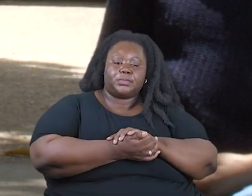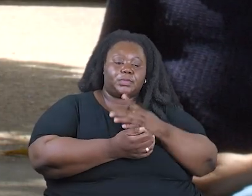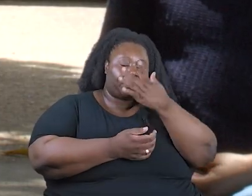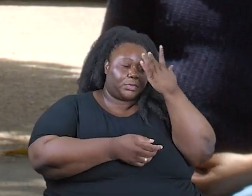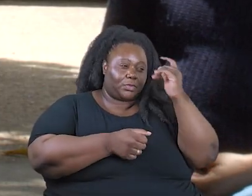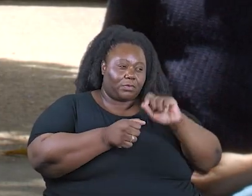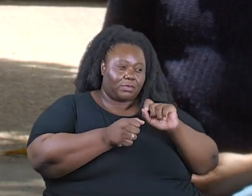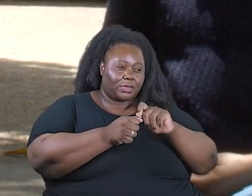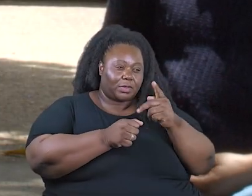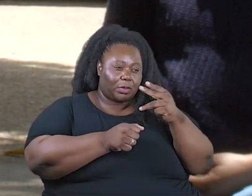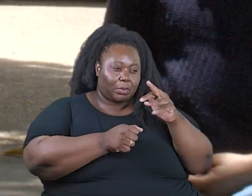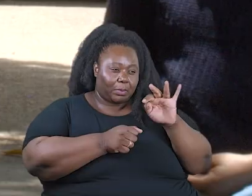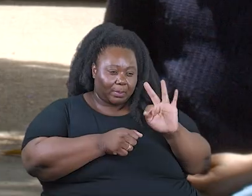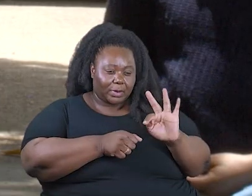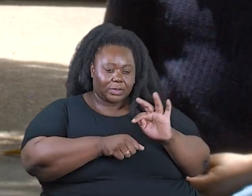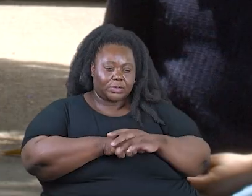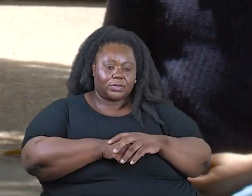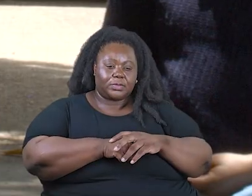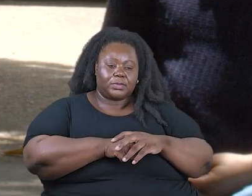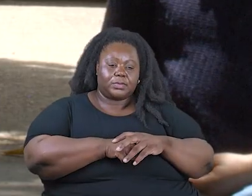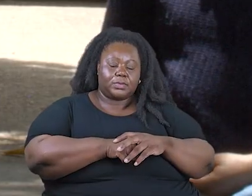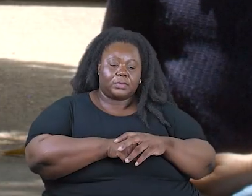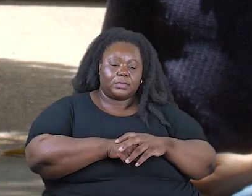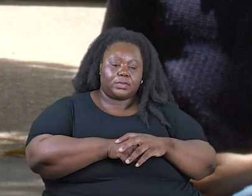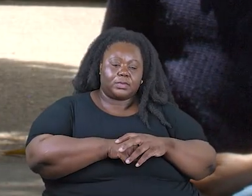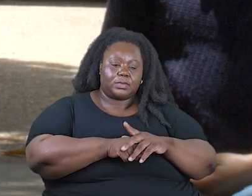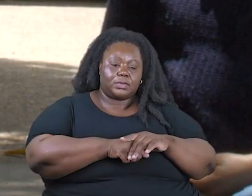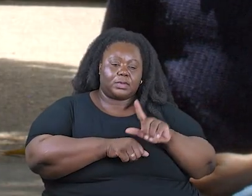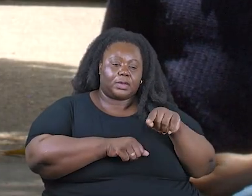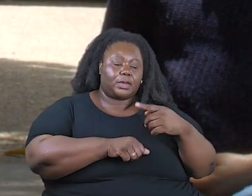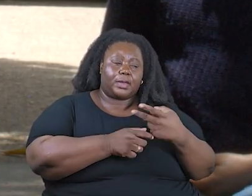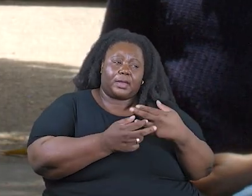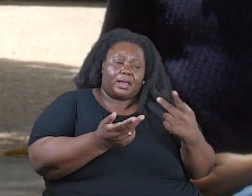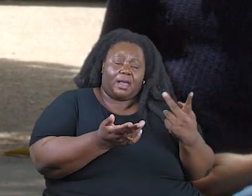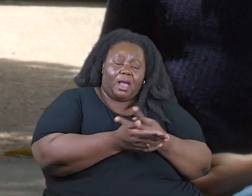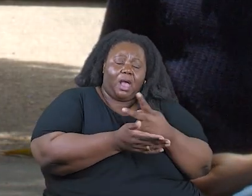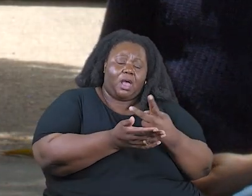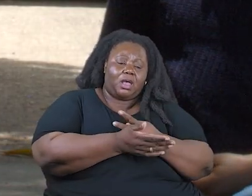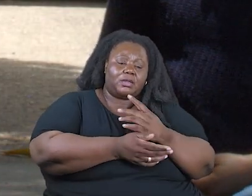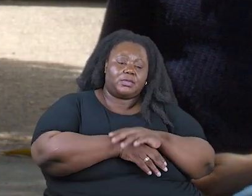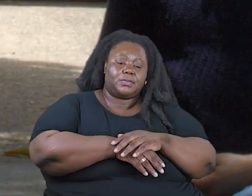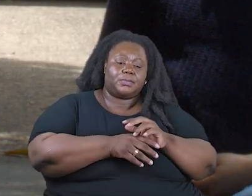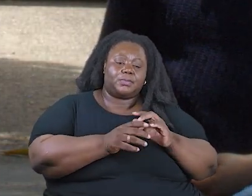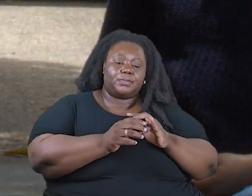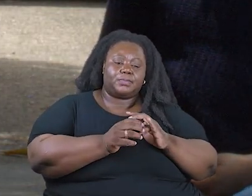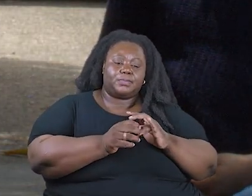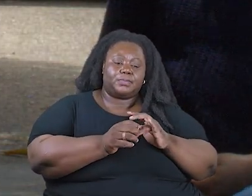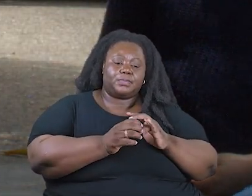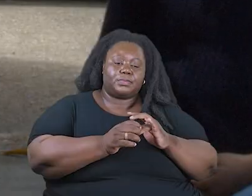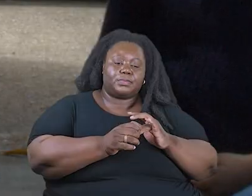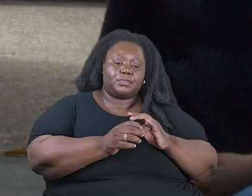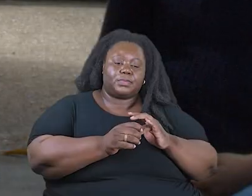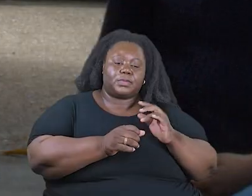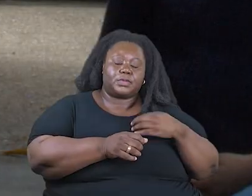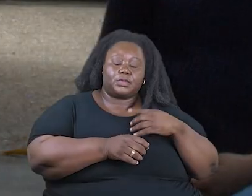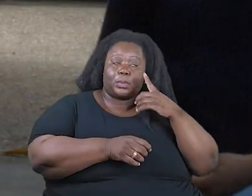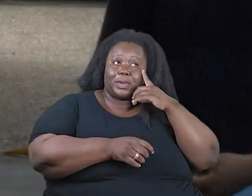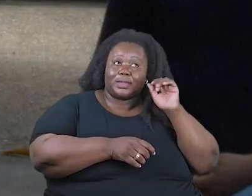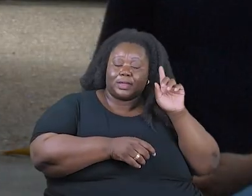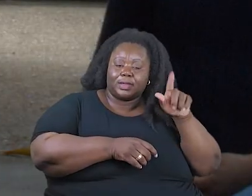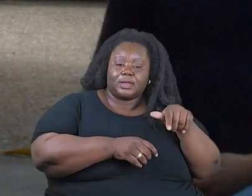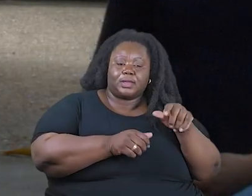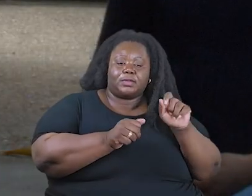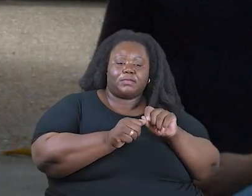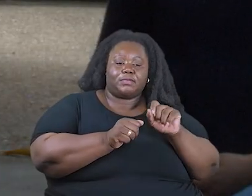a pessoa fazer um print disso, para mim é uma coisa meio equivocada, assim. Ou se a ideia